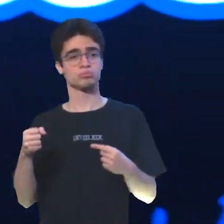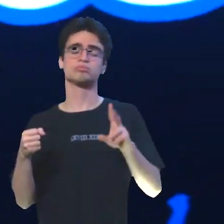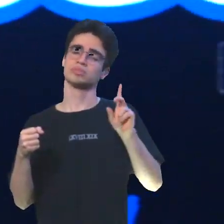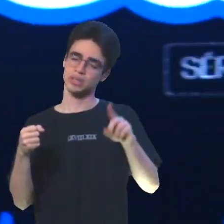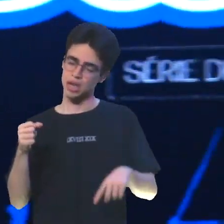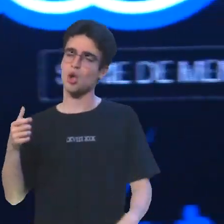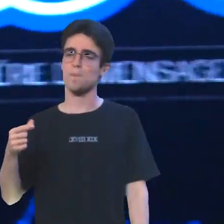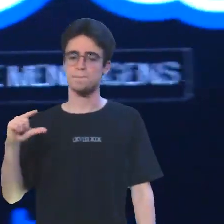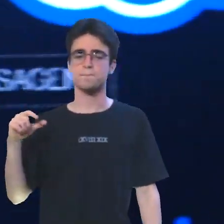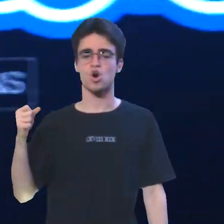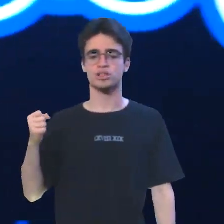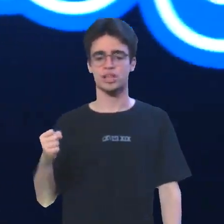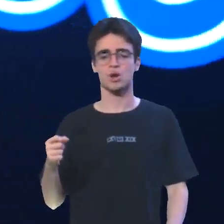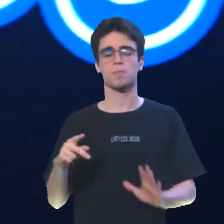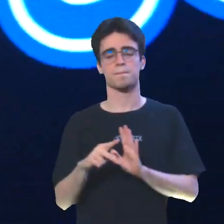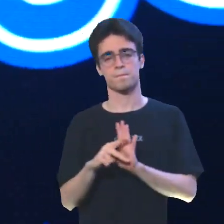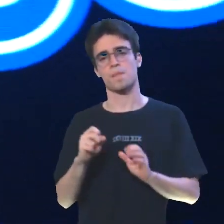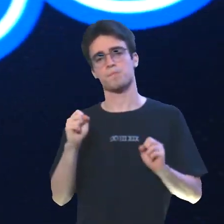bordão de Moisés.